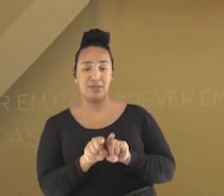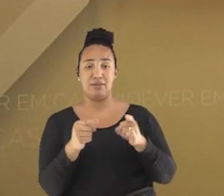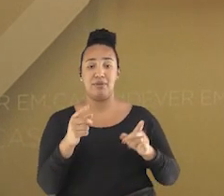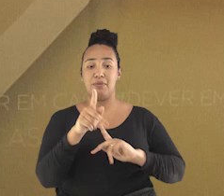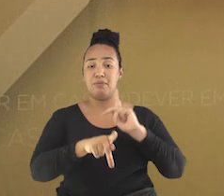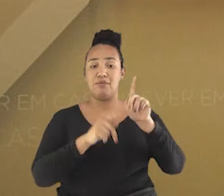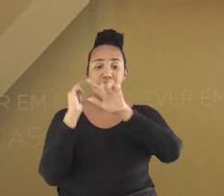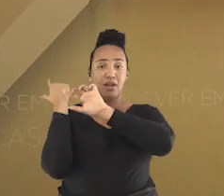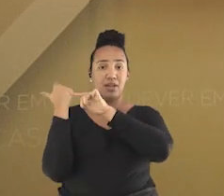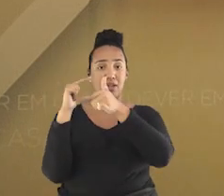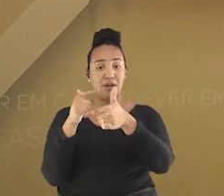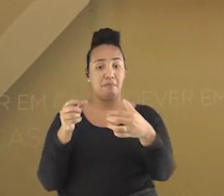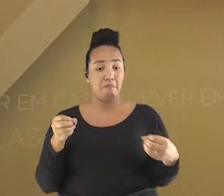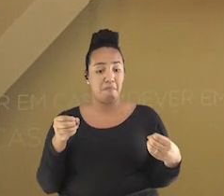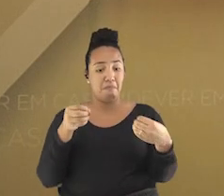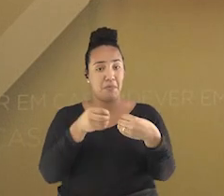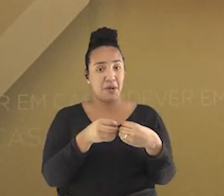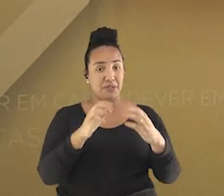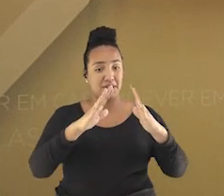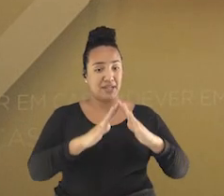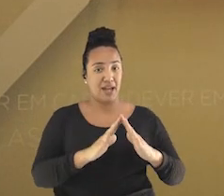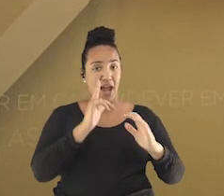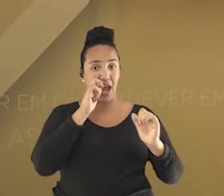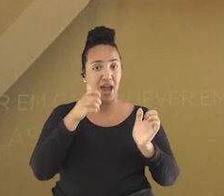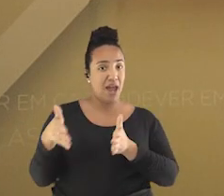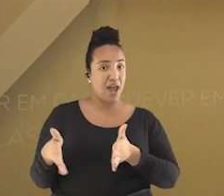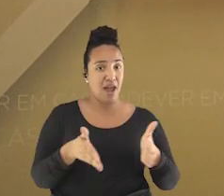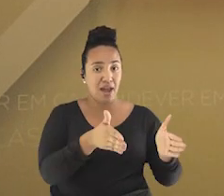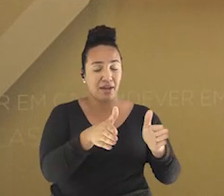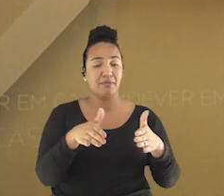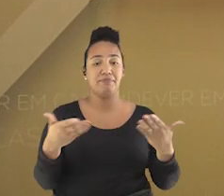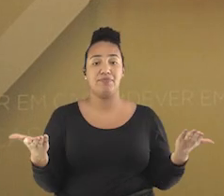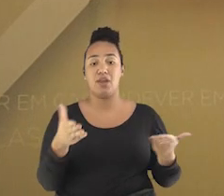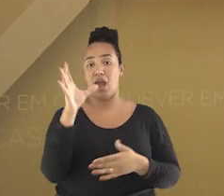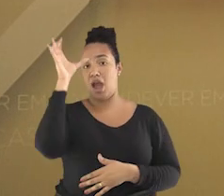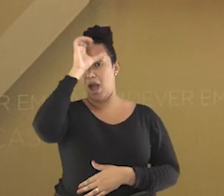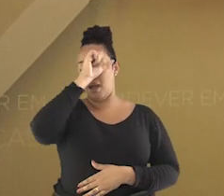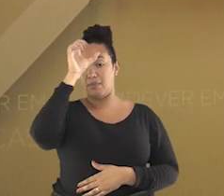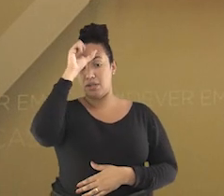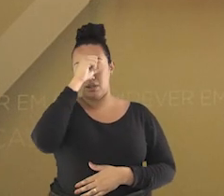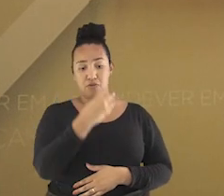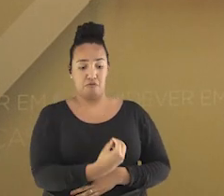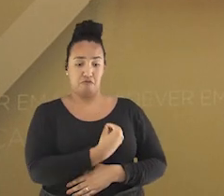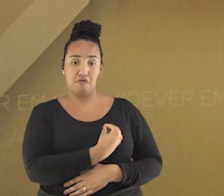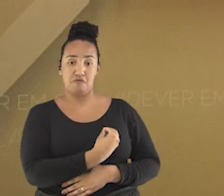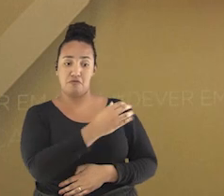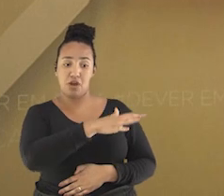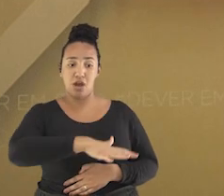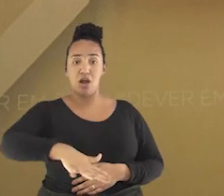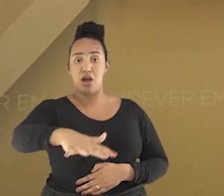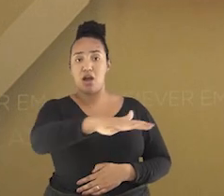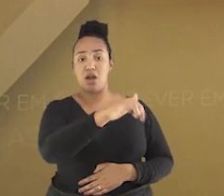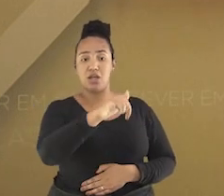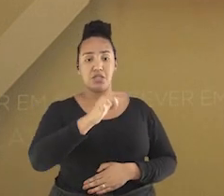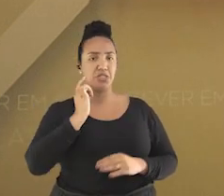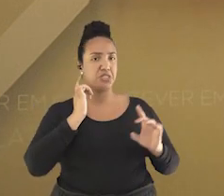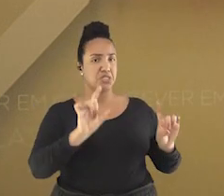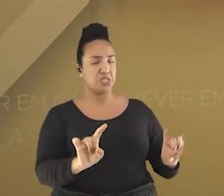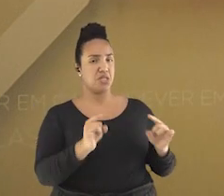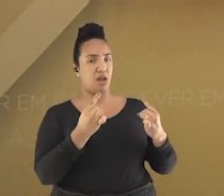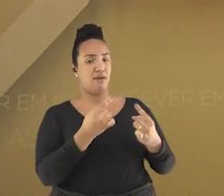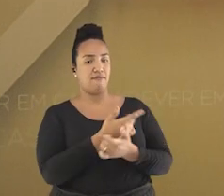que vivem aqui nas margens dos rios aprenderam a viver em um local cheio de desafios